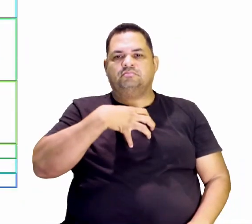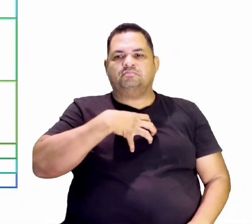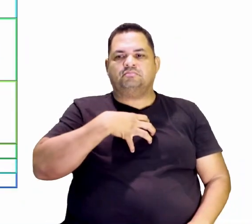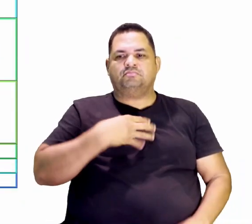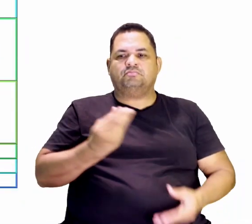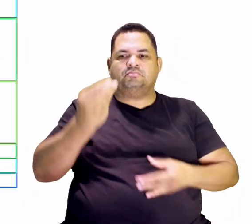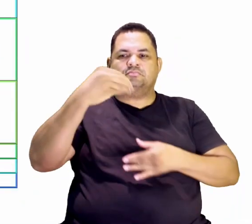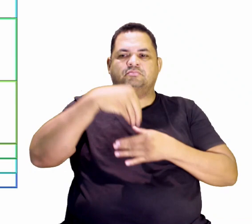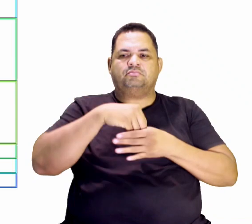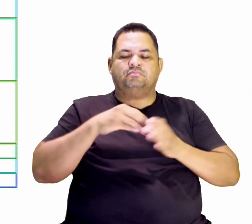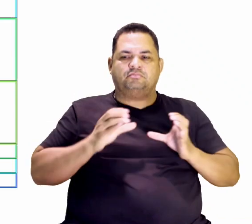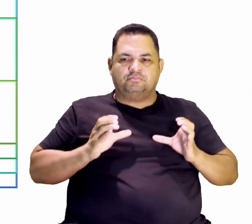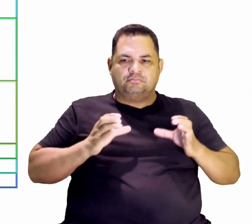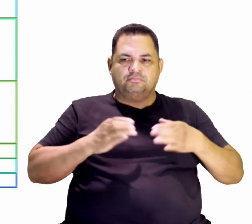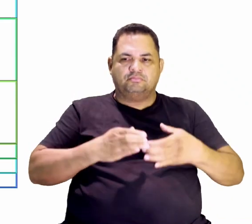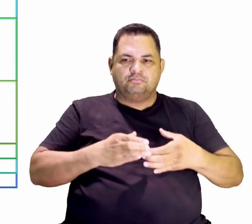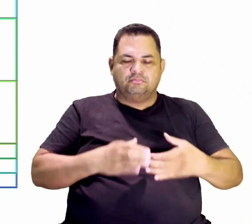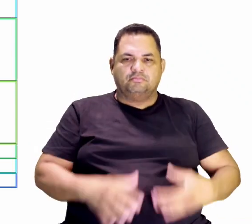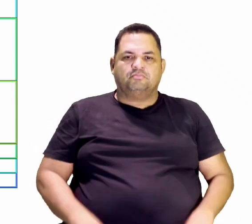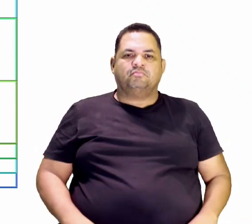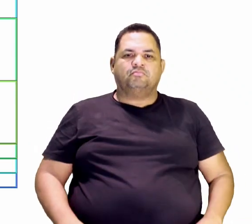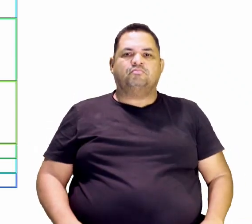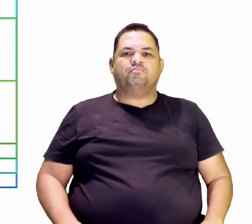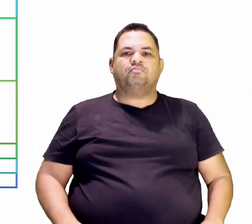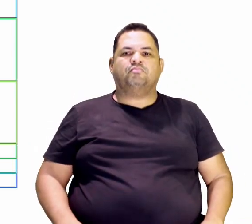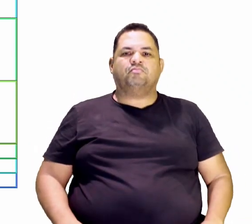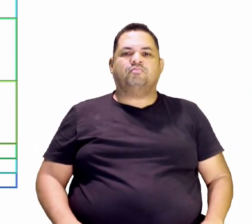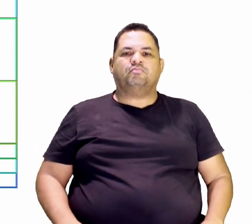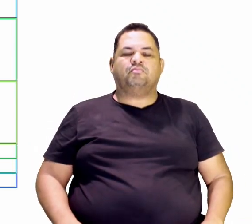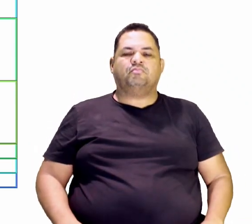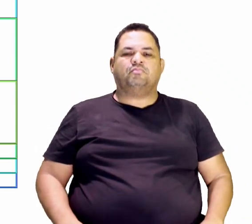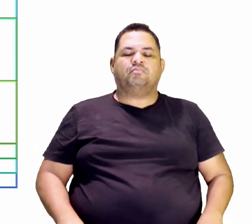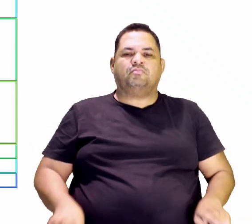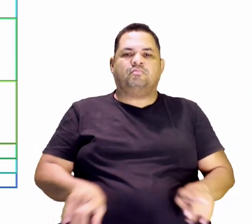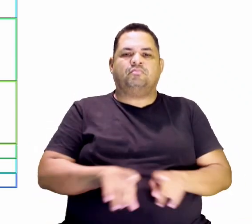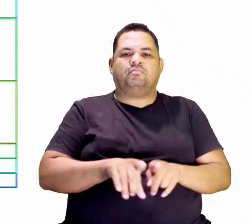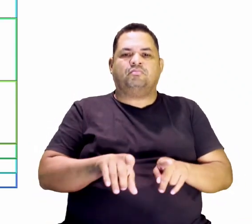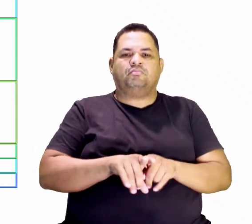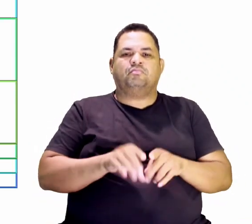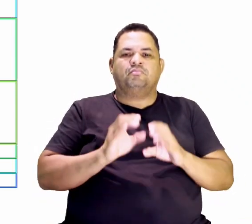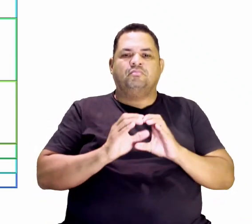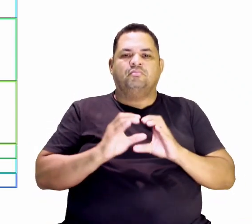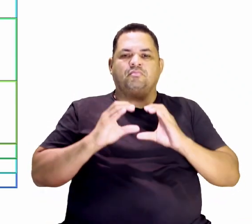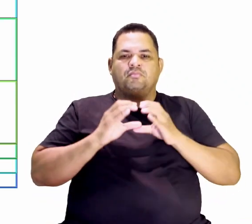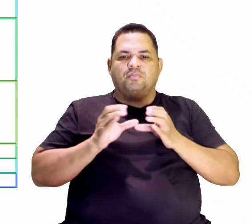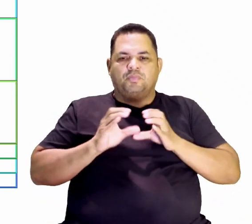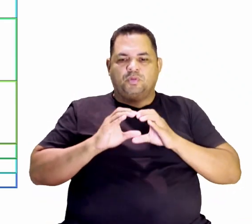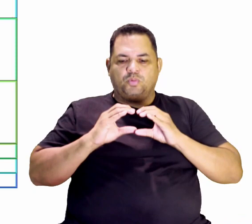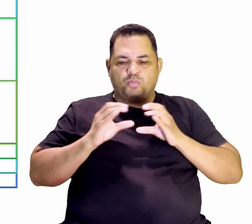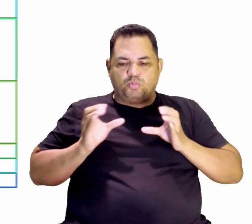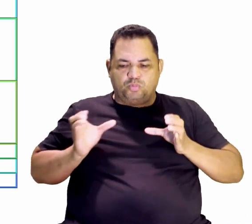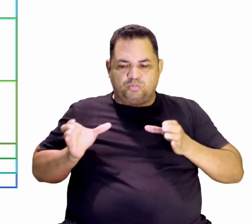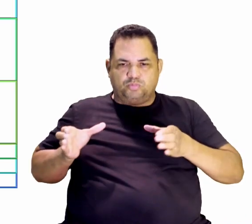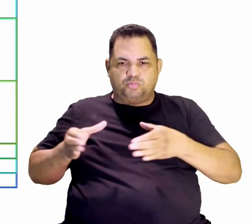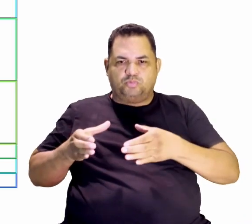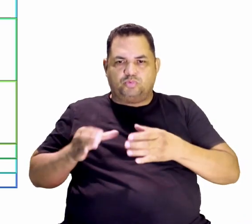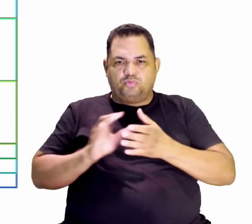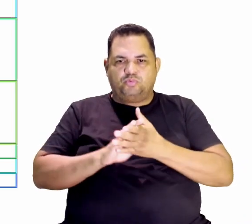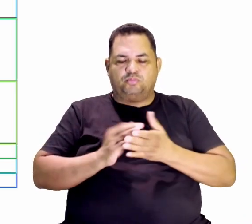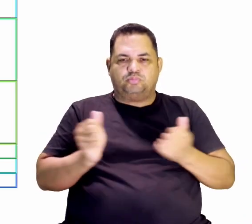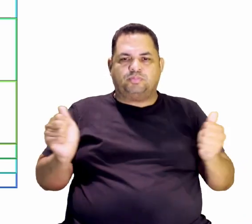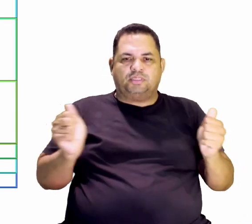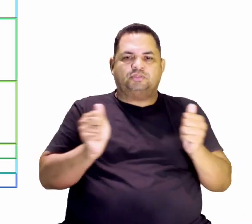de pertencimento, né? Tem-se também a coletividade. Muito bem. Temos